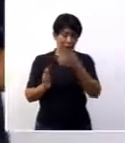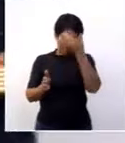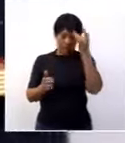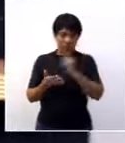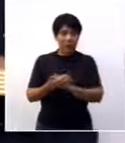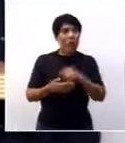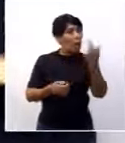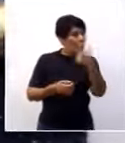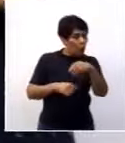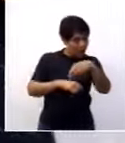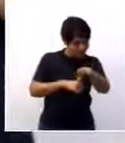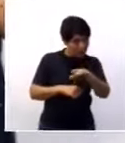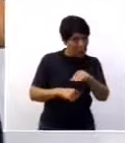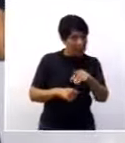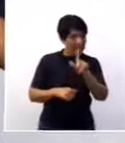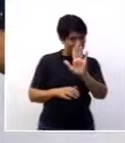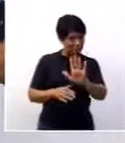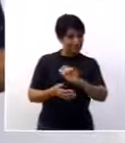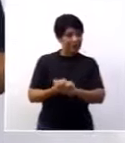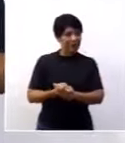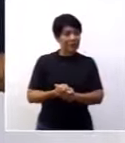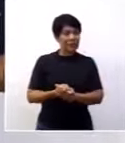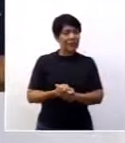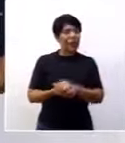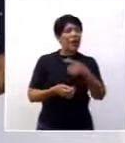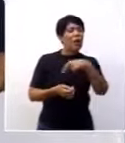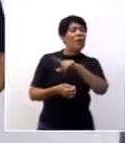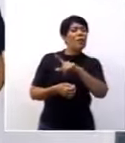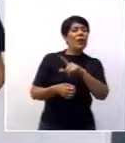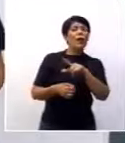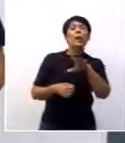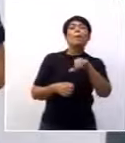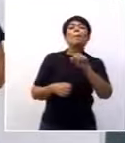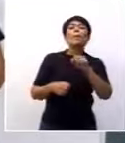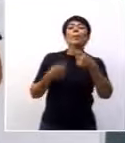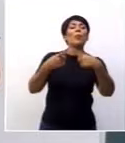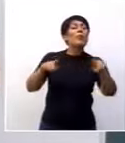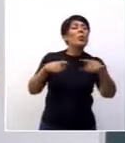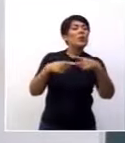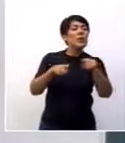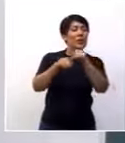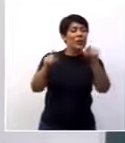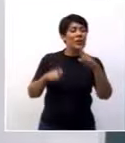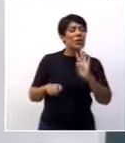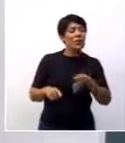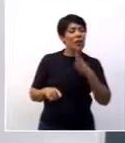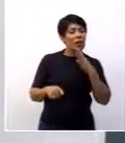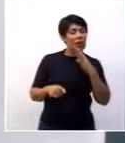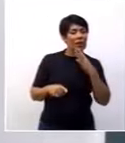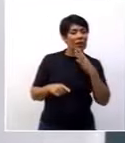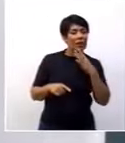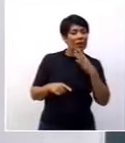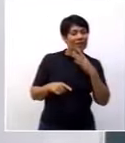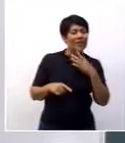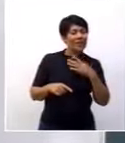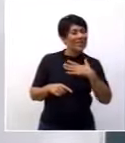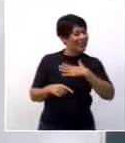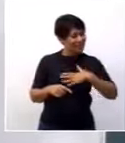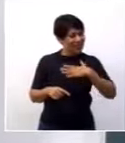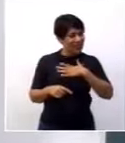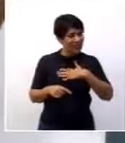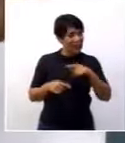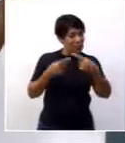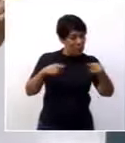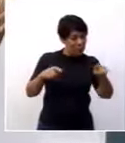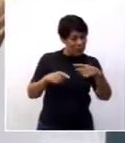dica? Diga. Vá dar uma olhadinha, peguem músicas que vocês conheçam ou que vocês curtem. Né? Tá. Músicas de